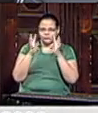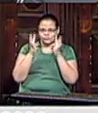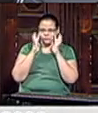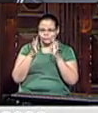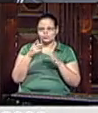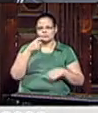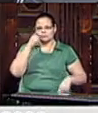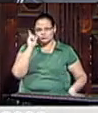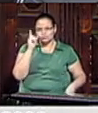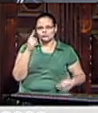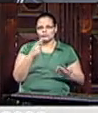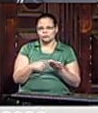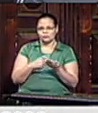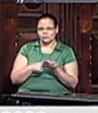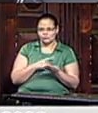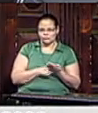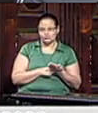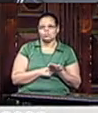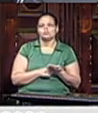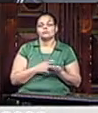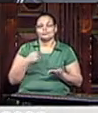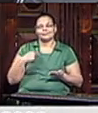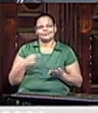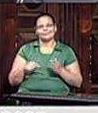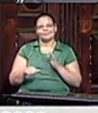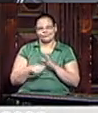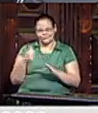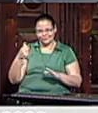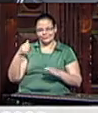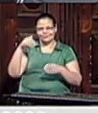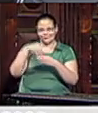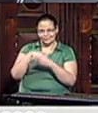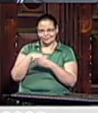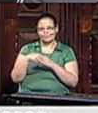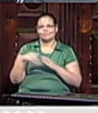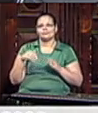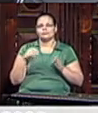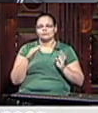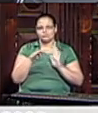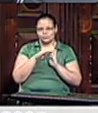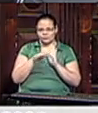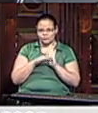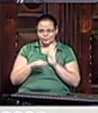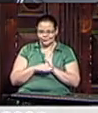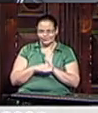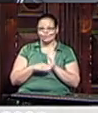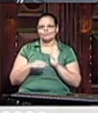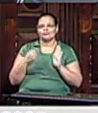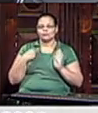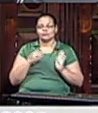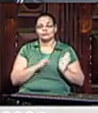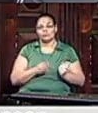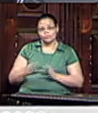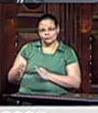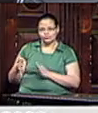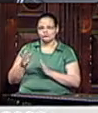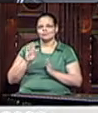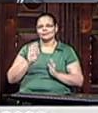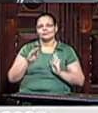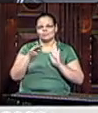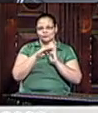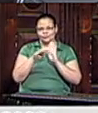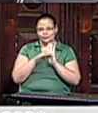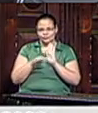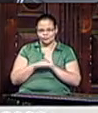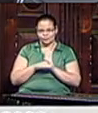foi combinado que nós vamos votar a pauta, logicamente, é direito do deputado pedir pela ordem, questão de ordem, mas em relação à pauta, para que a